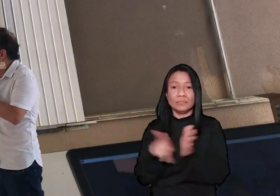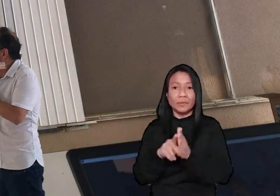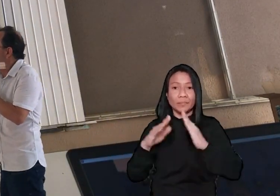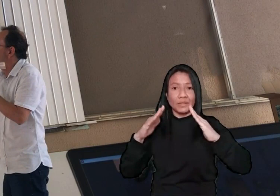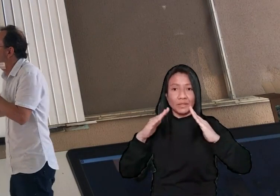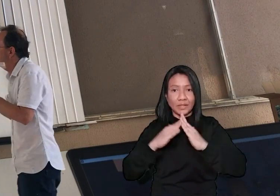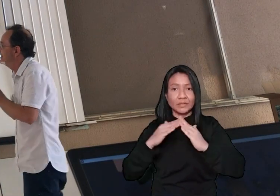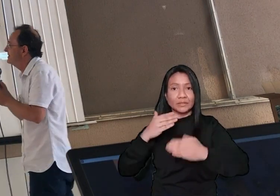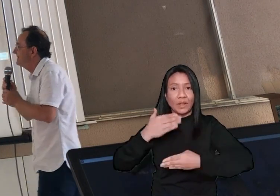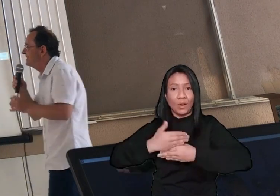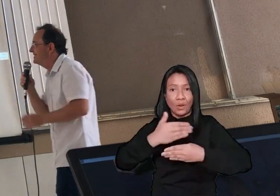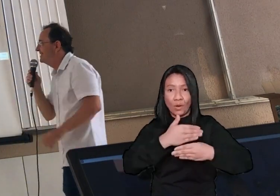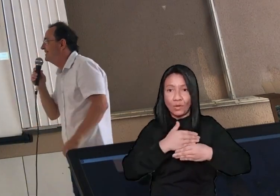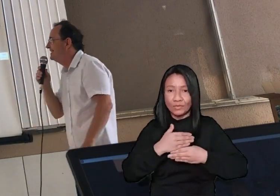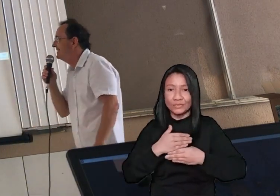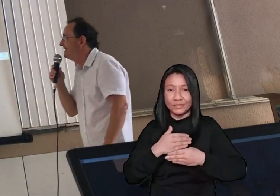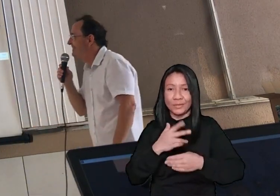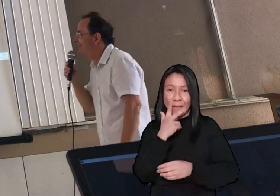o calhambeque lá,